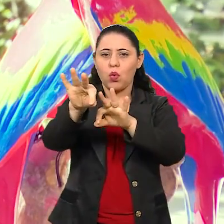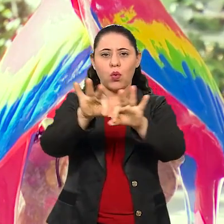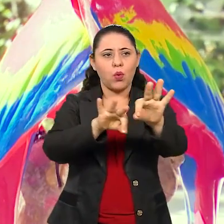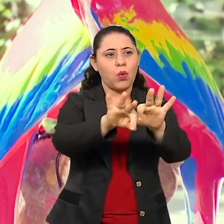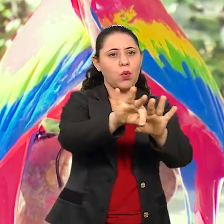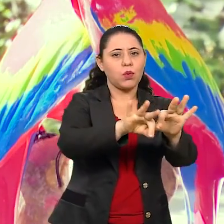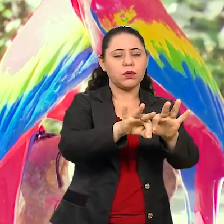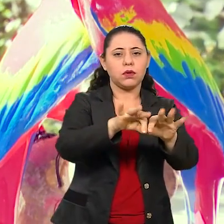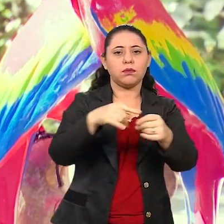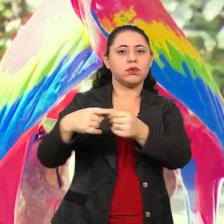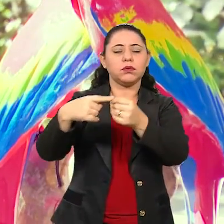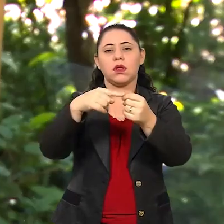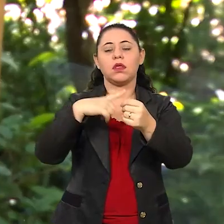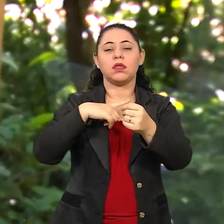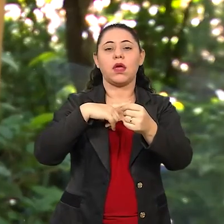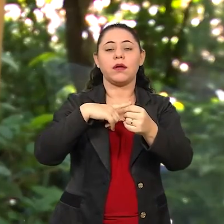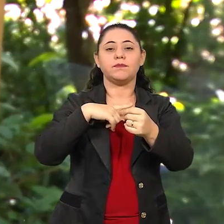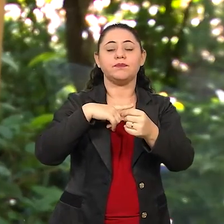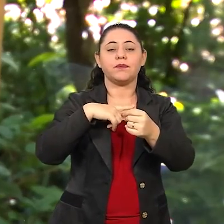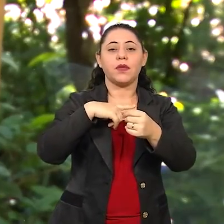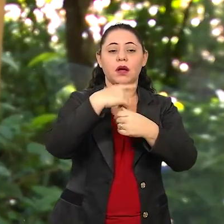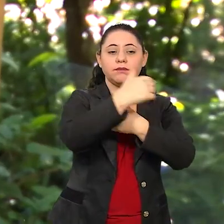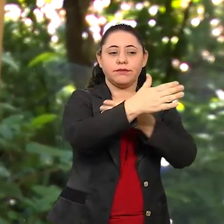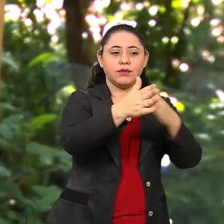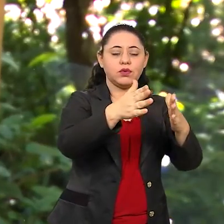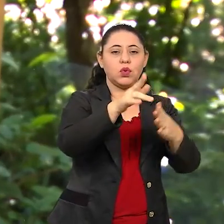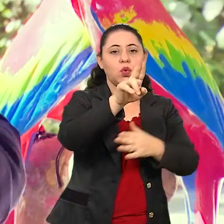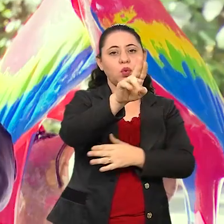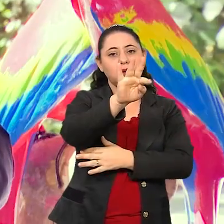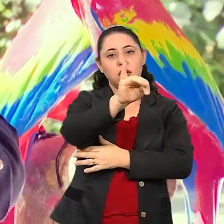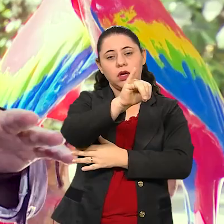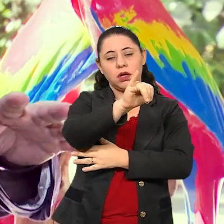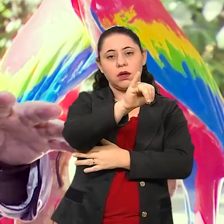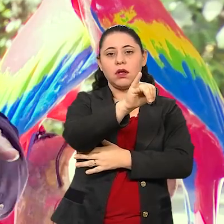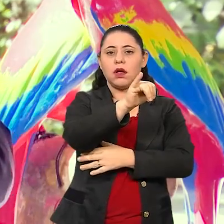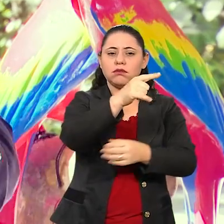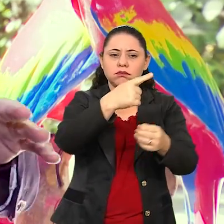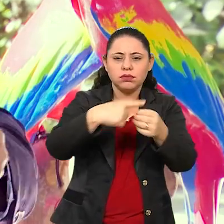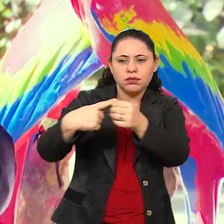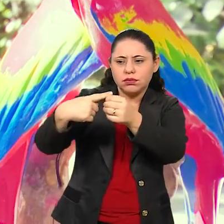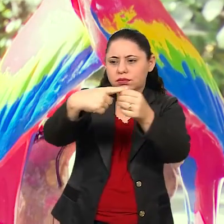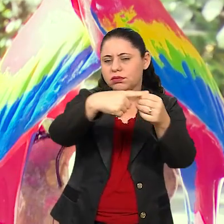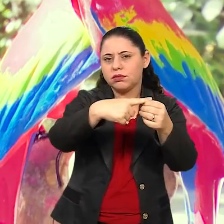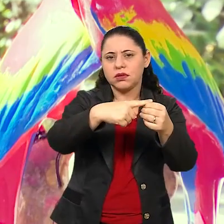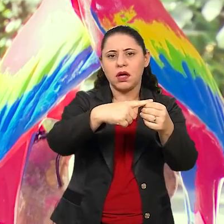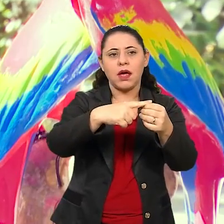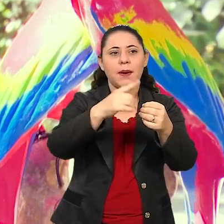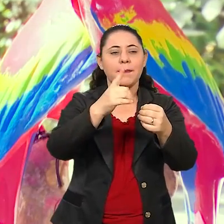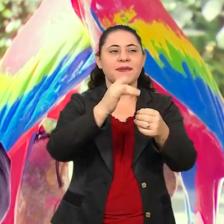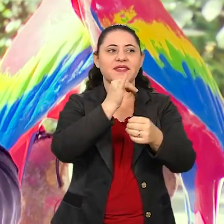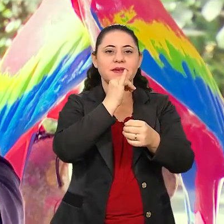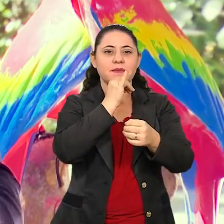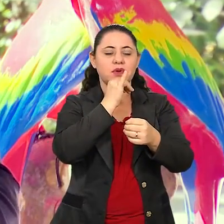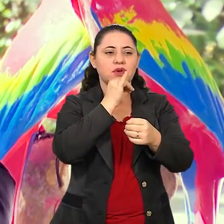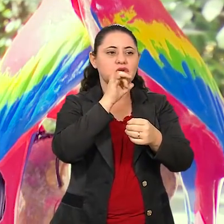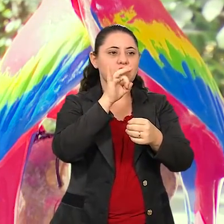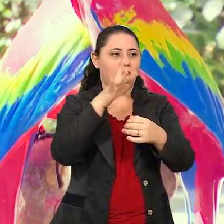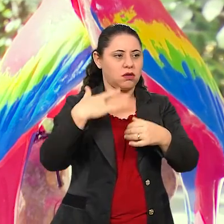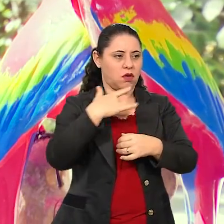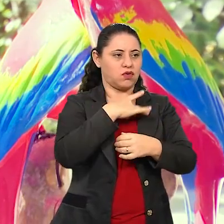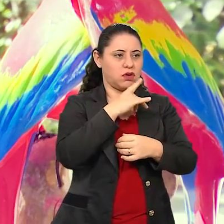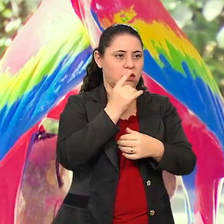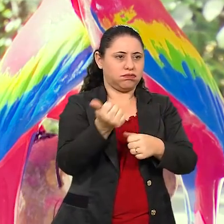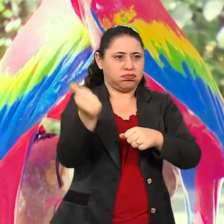a nível de vários municípios hoje você tem leitos de UTI em vários regiões em vários municípios descentralizou